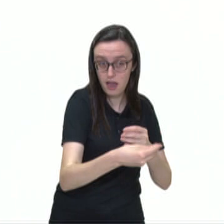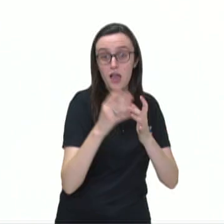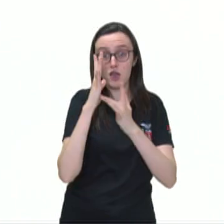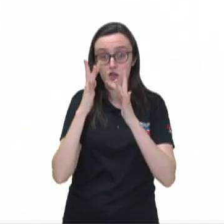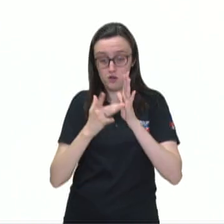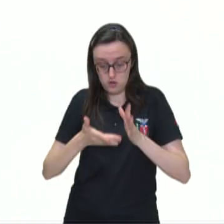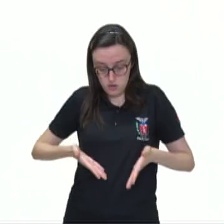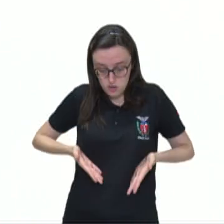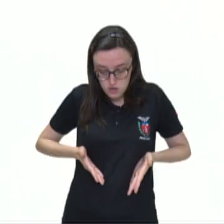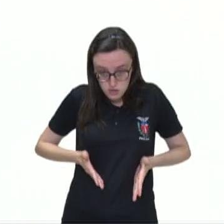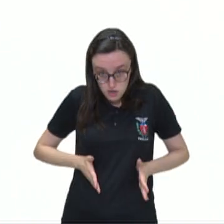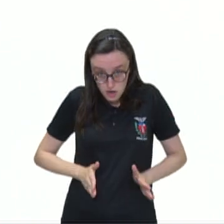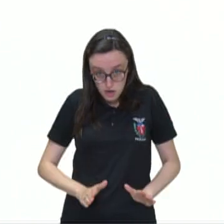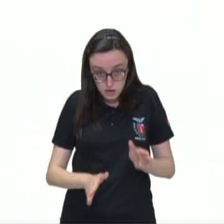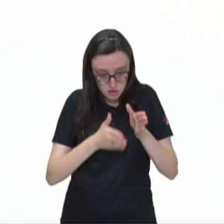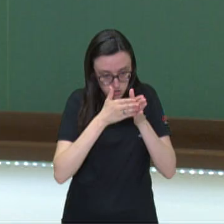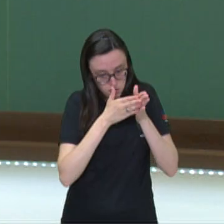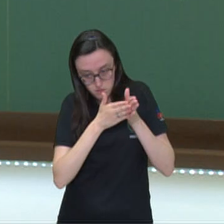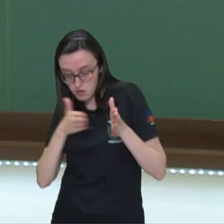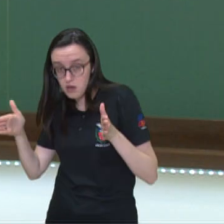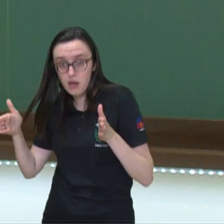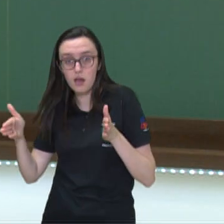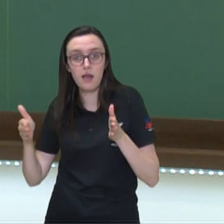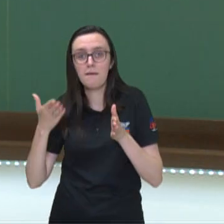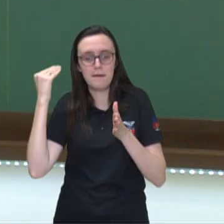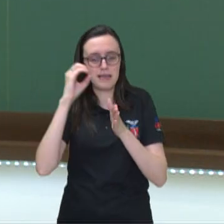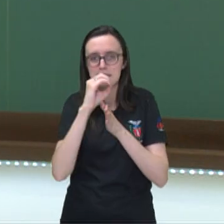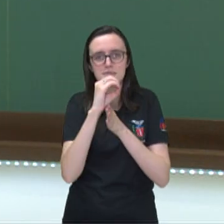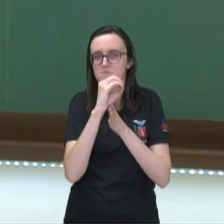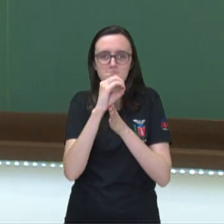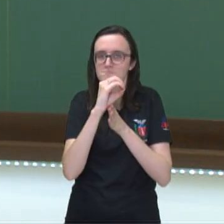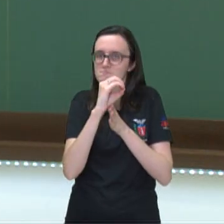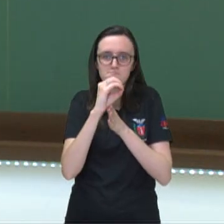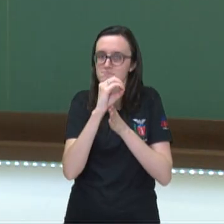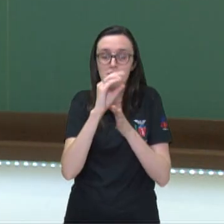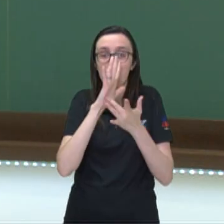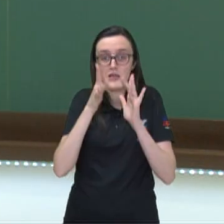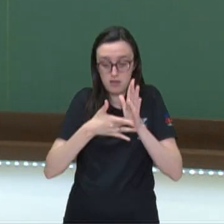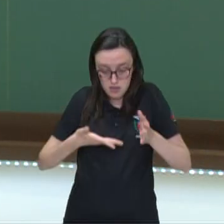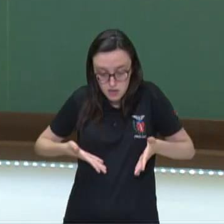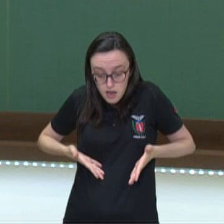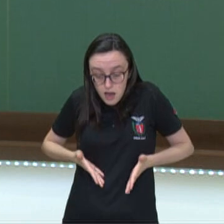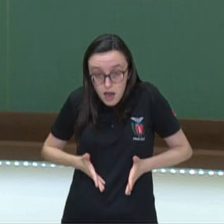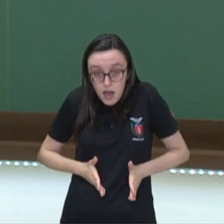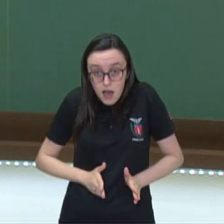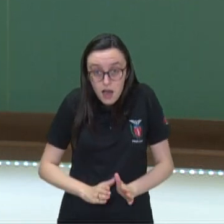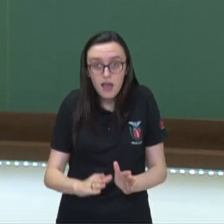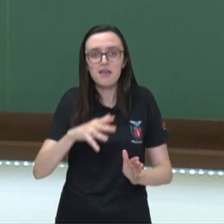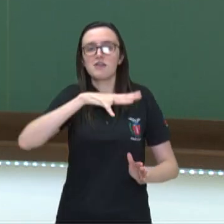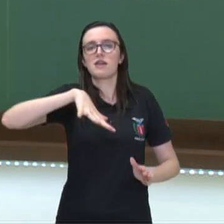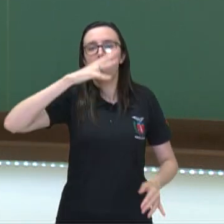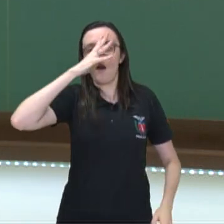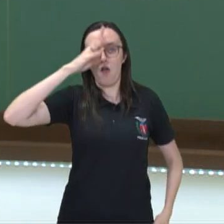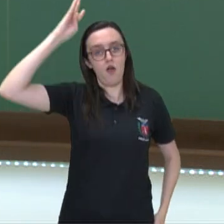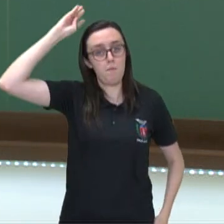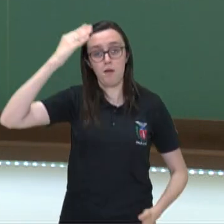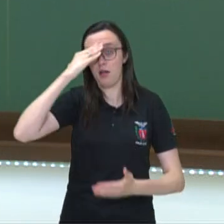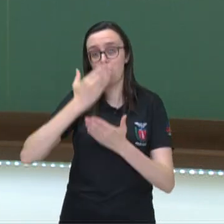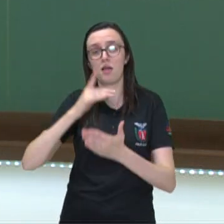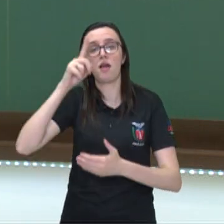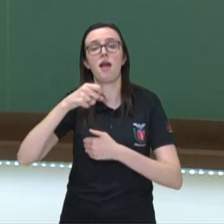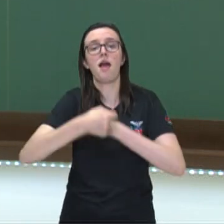Jesus nasceu, segundo a tradição, não existe ano zero. O ano que Jesus nasceu, para a tradição romana, é o ano